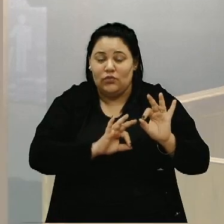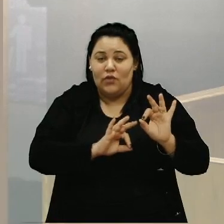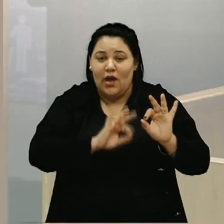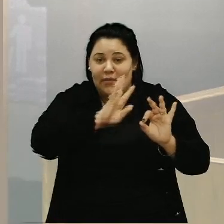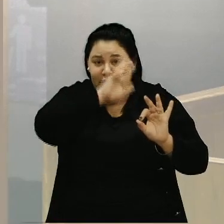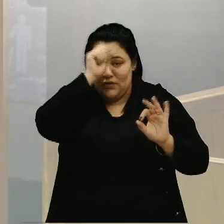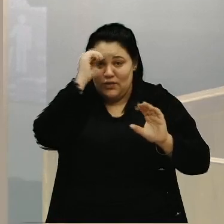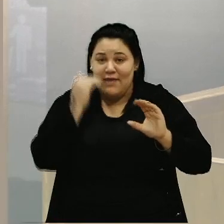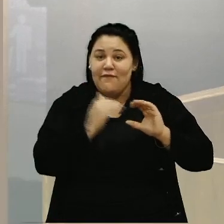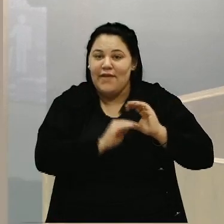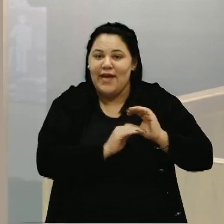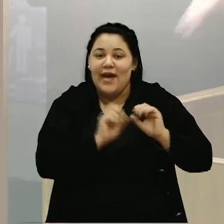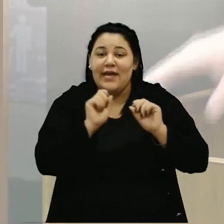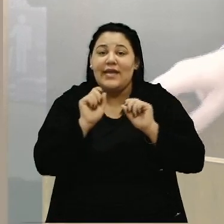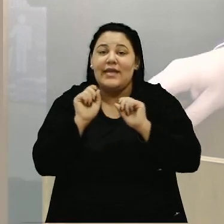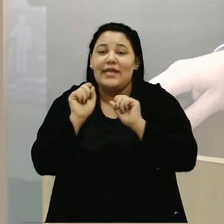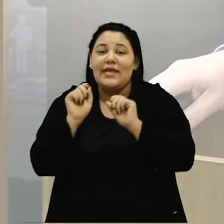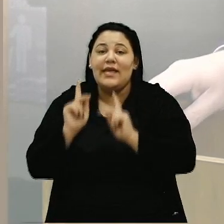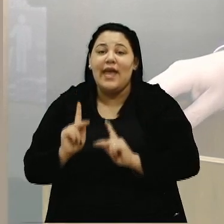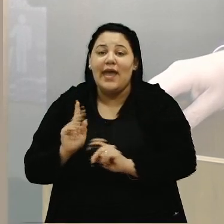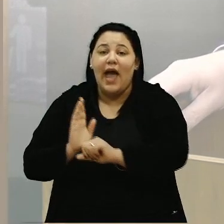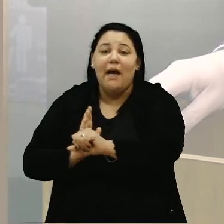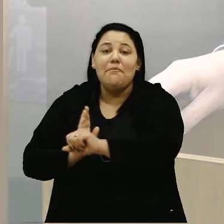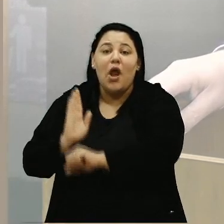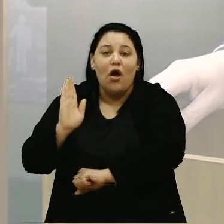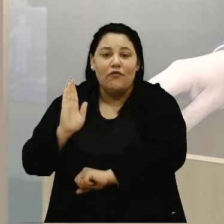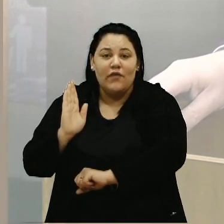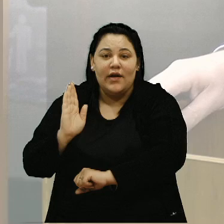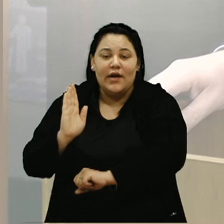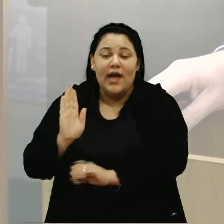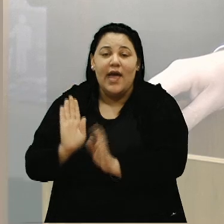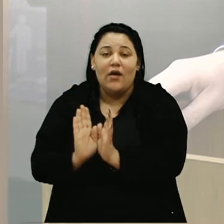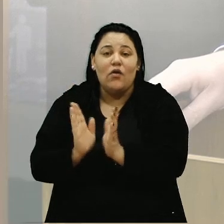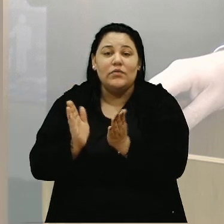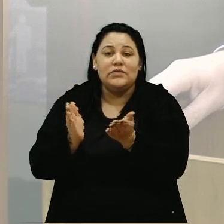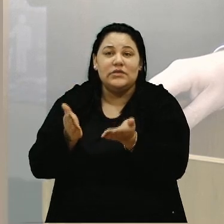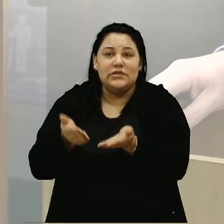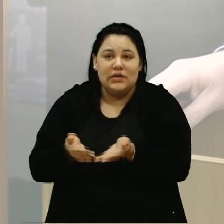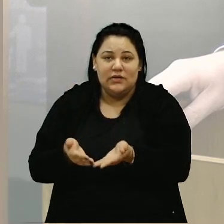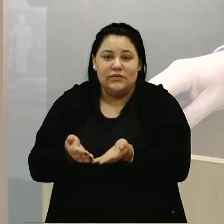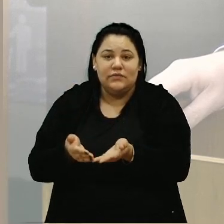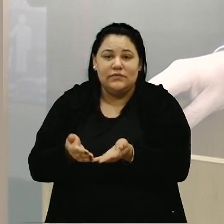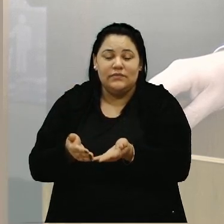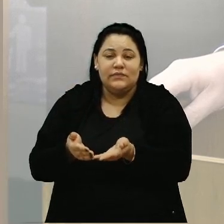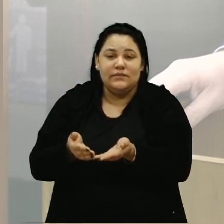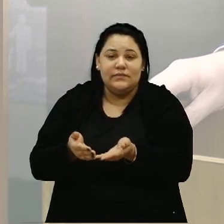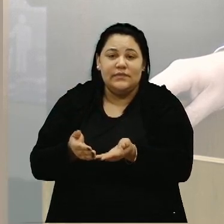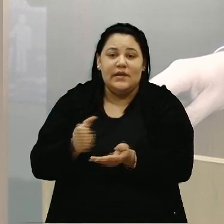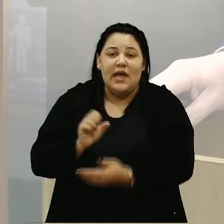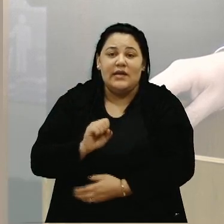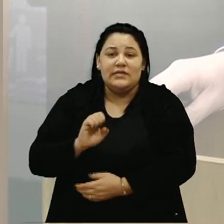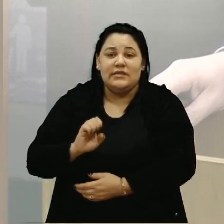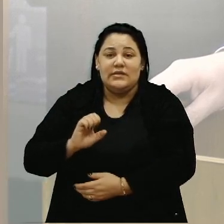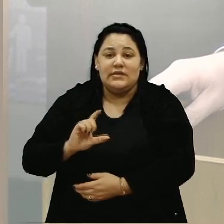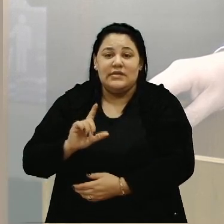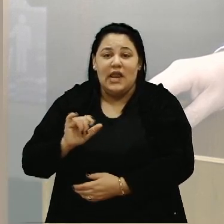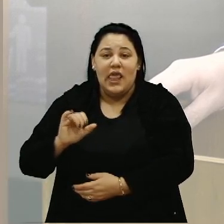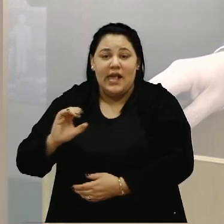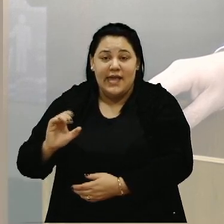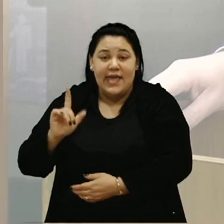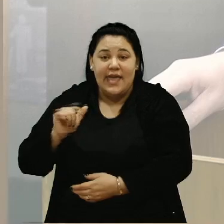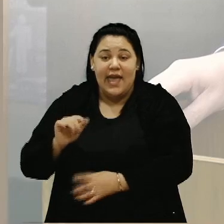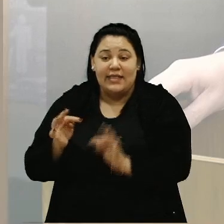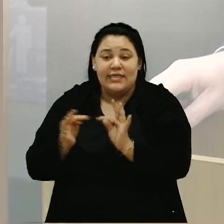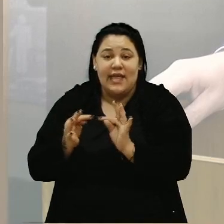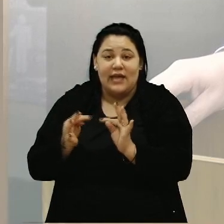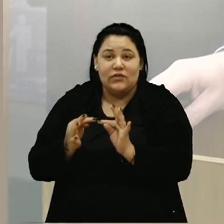quem aprova são vamos dizer, a comissão da Senlic. E são técnicos extremamente